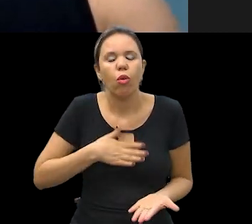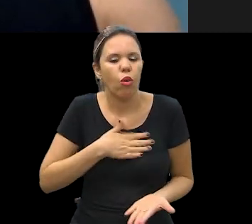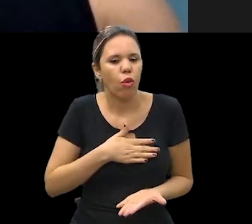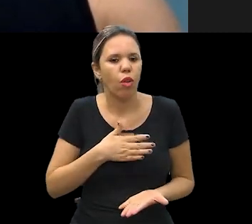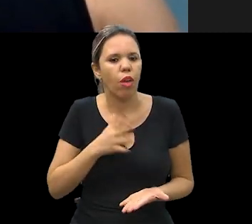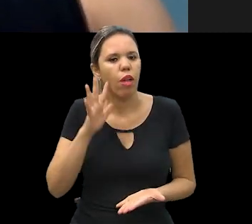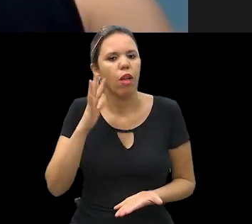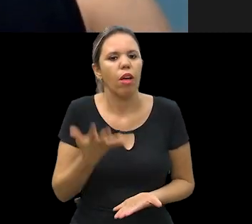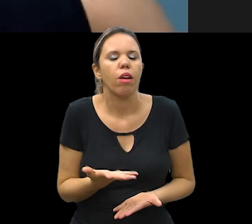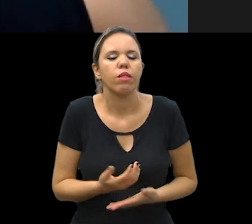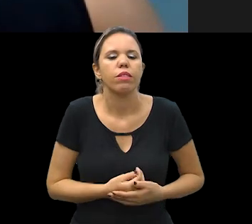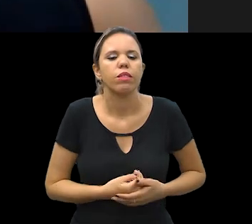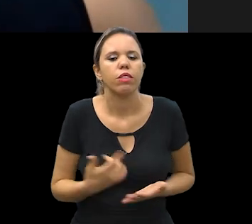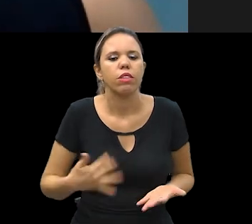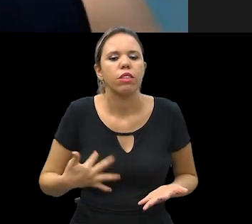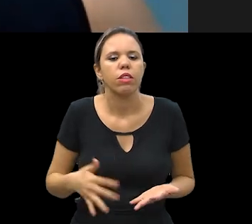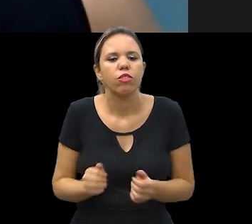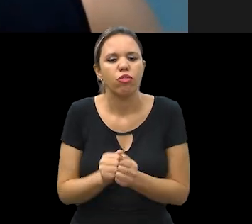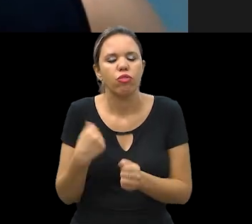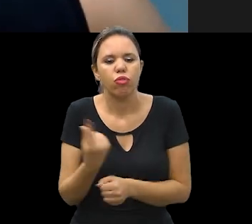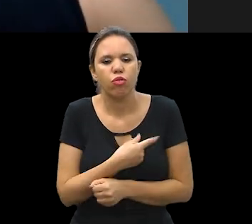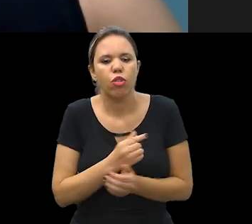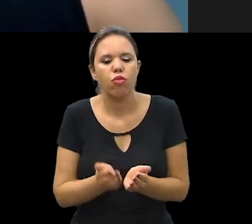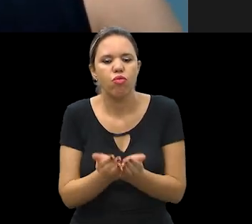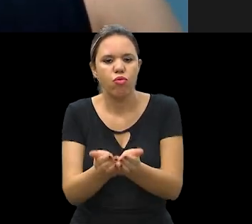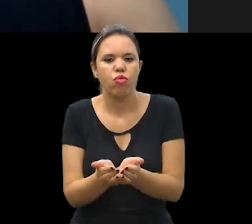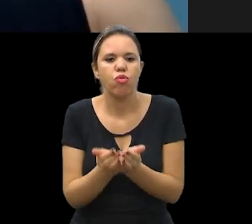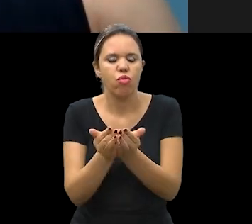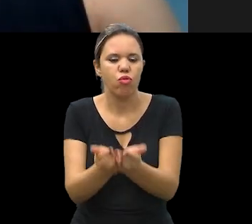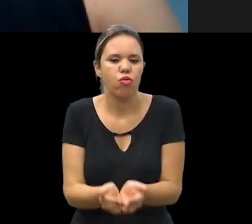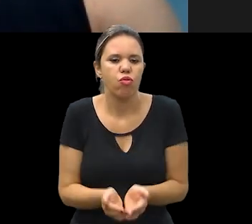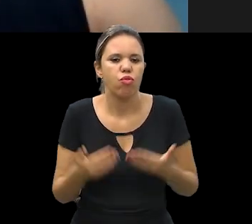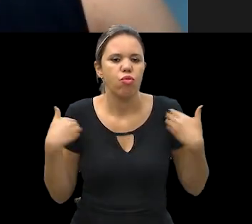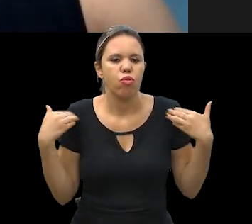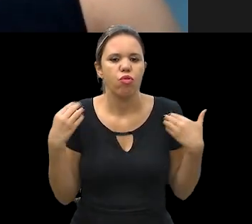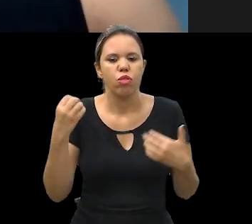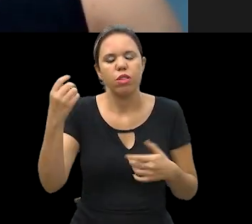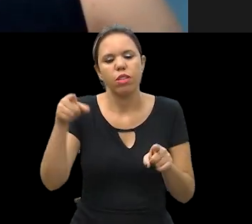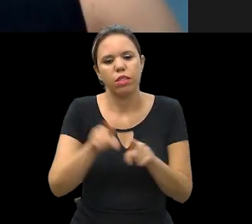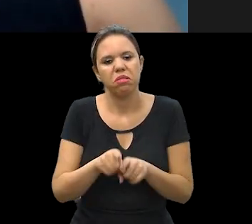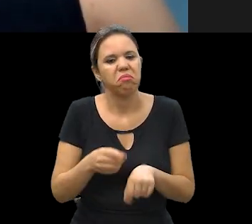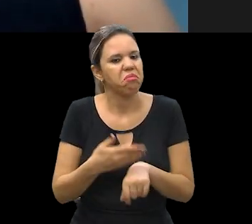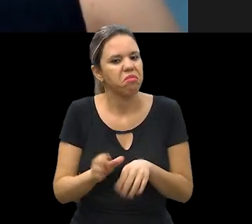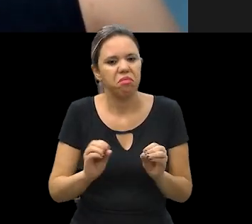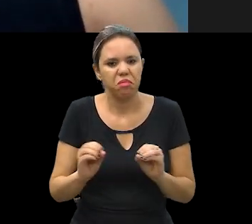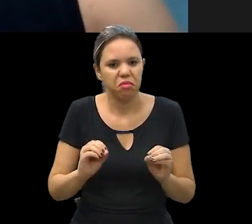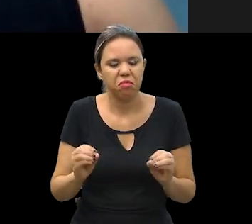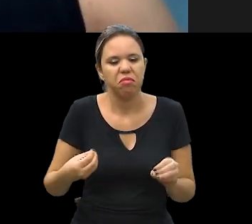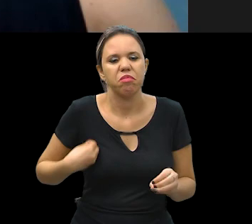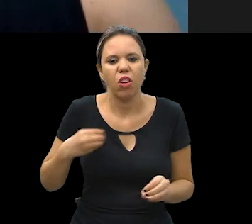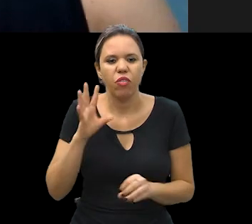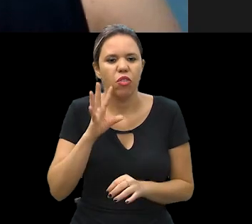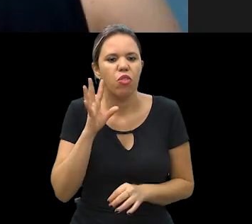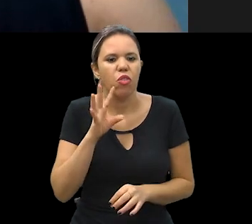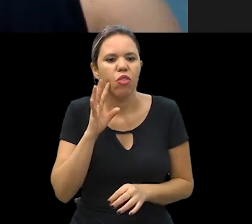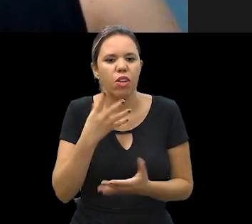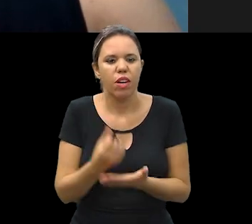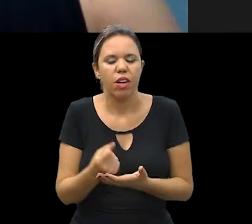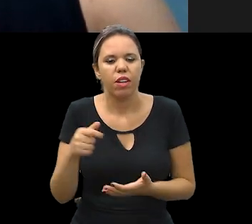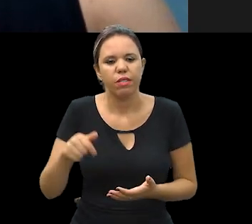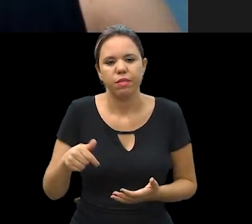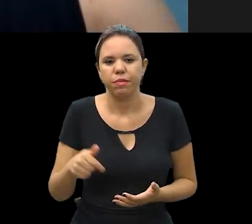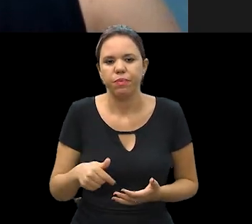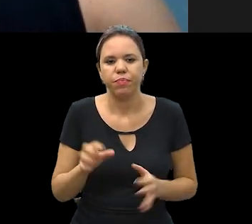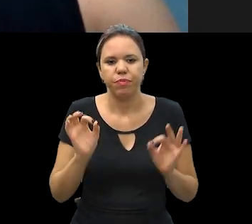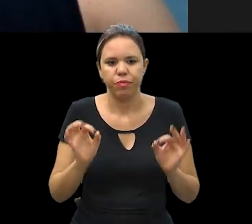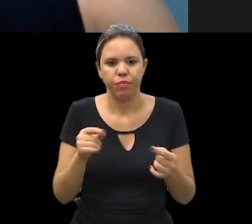Eles gostaram e resolveram tocar com a gente no cruzeiro, fizemos um ao vivo lá, sem ensaio, sem nada, e a versão ficou tão legal que a gente resolveu